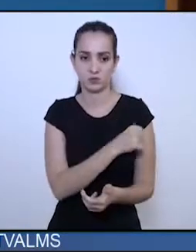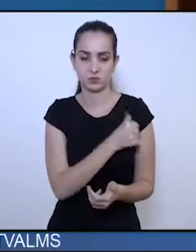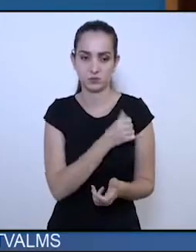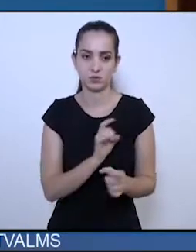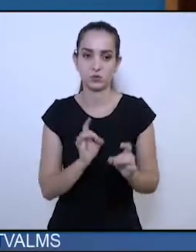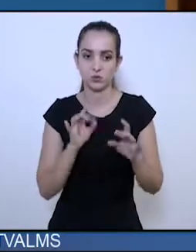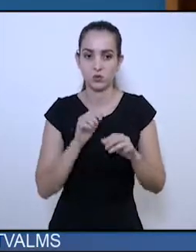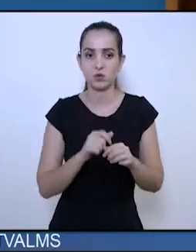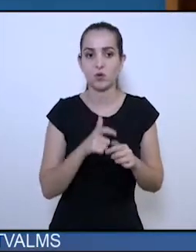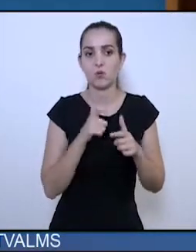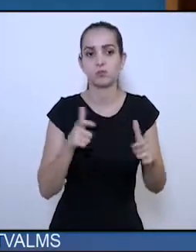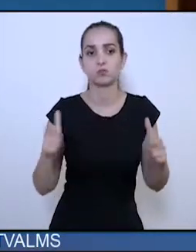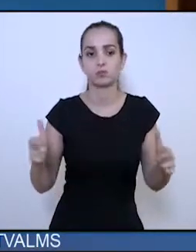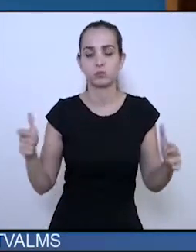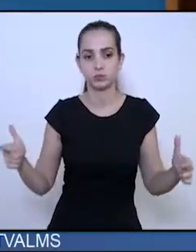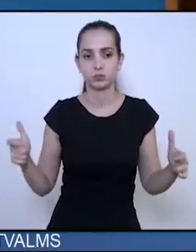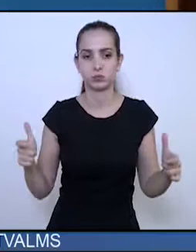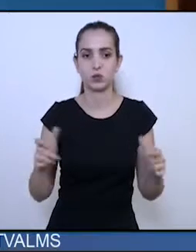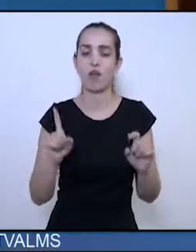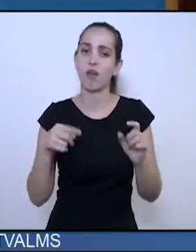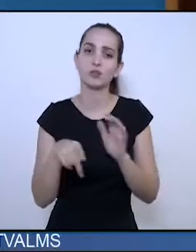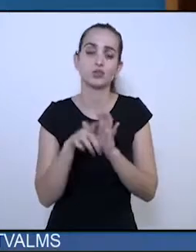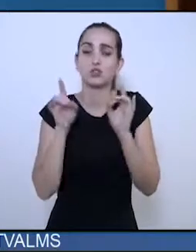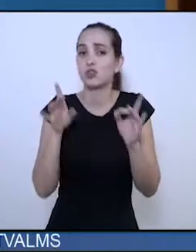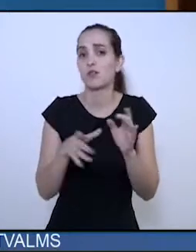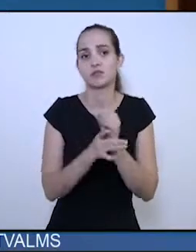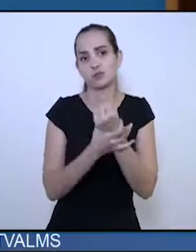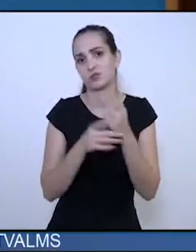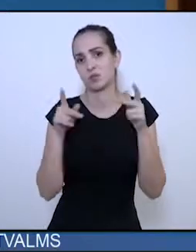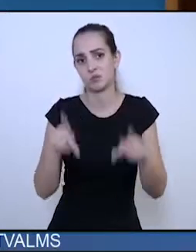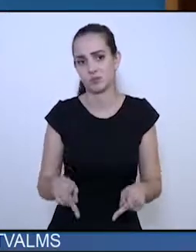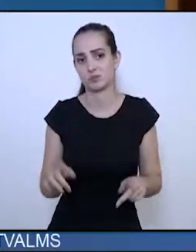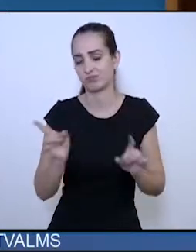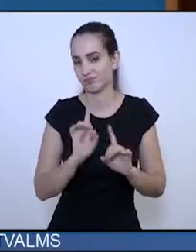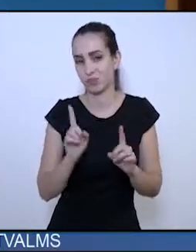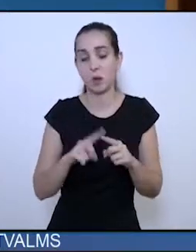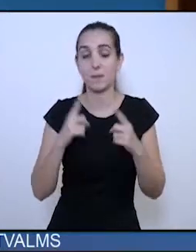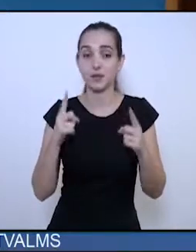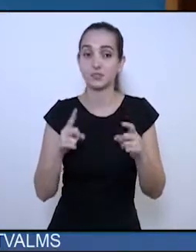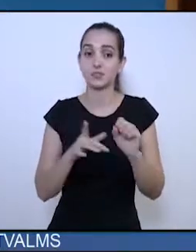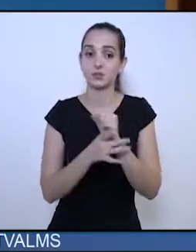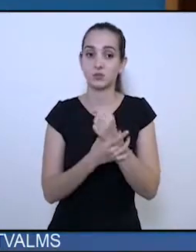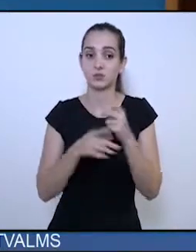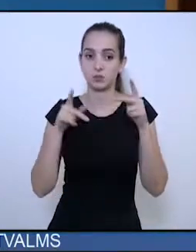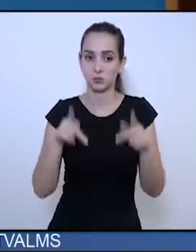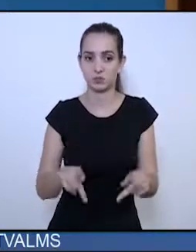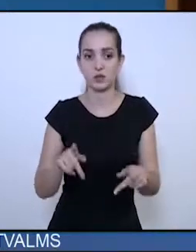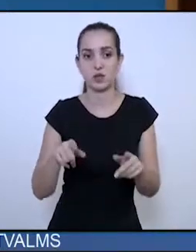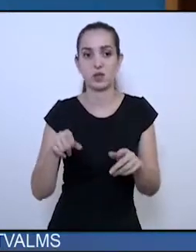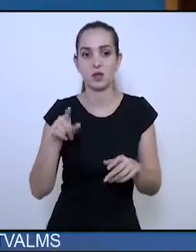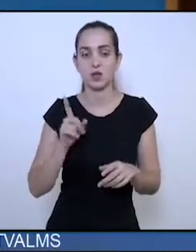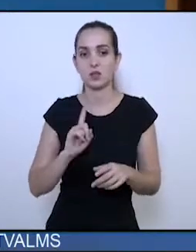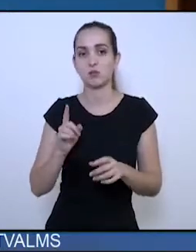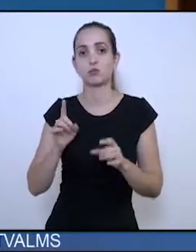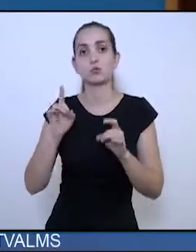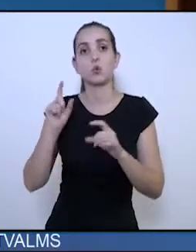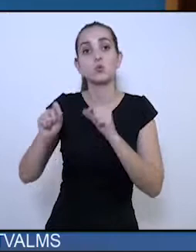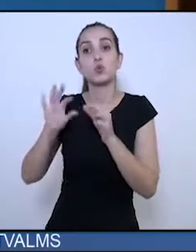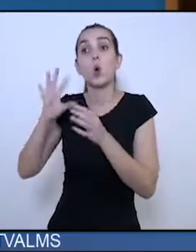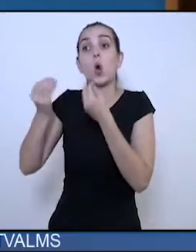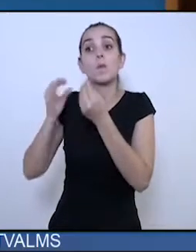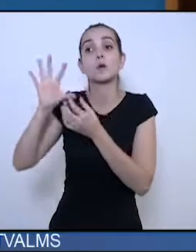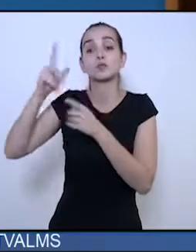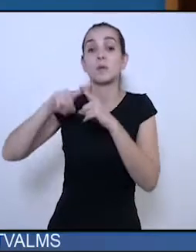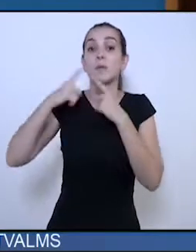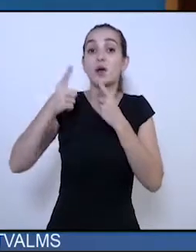de resto do Brasil seja da segurança pública, e a segurança pública ela não lida com as causas, a segurança pública ela lida com os